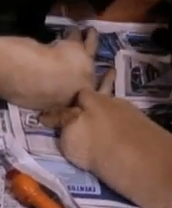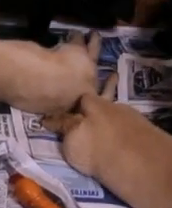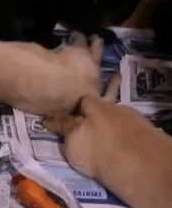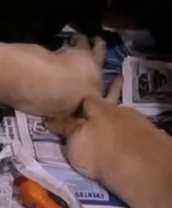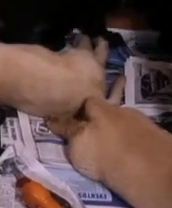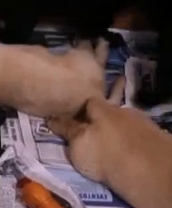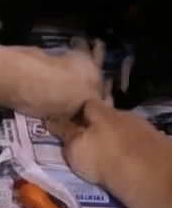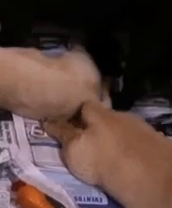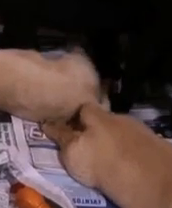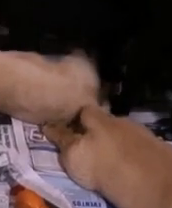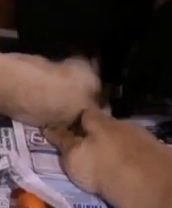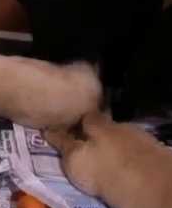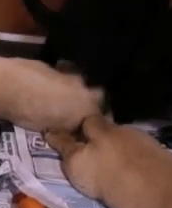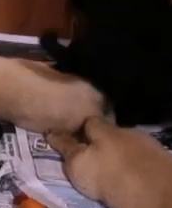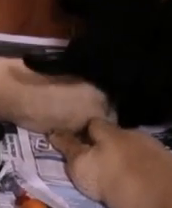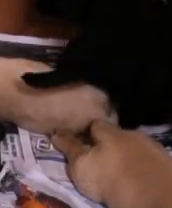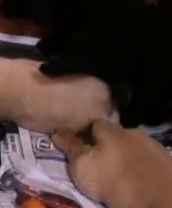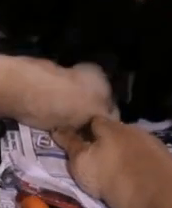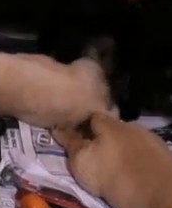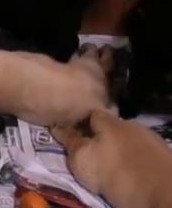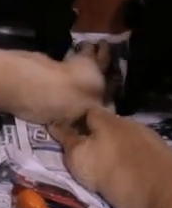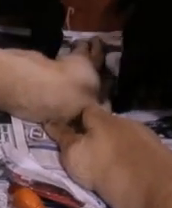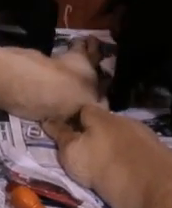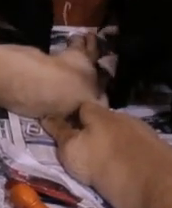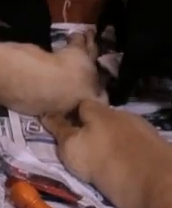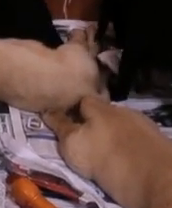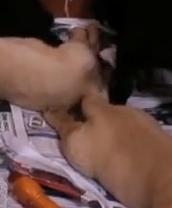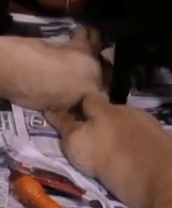sim estar em colaboração contínua com o usuário.